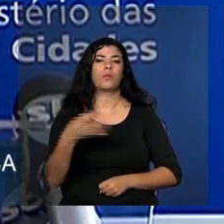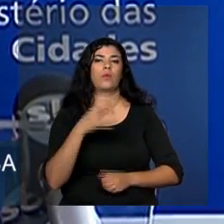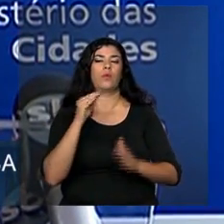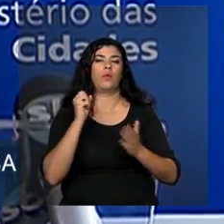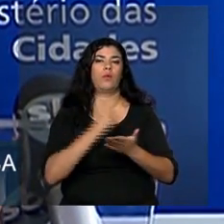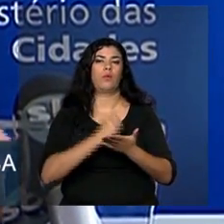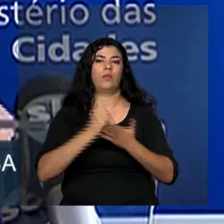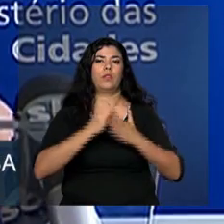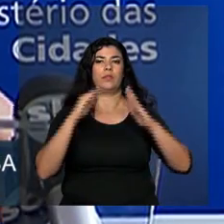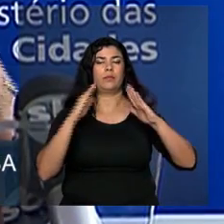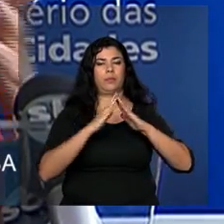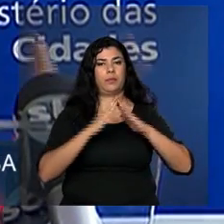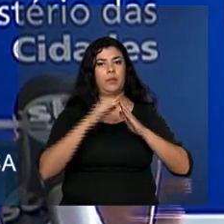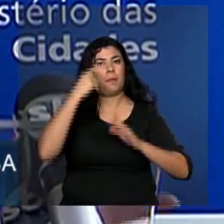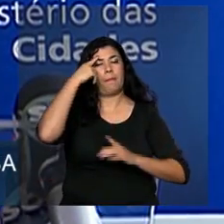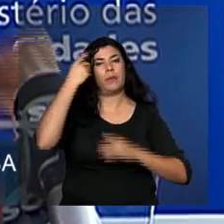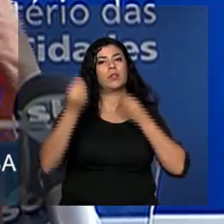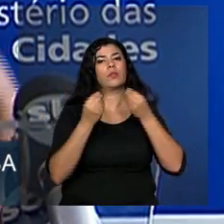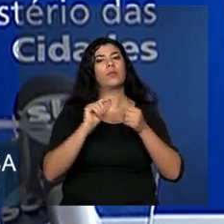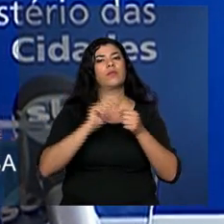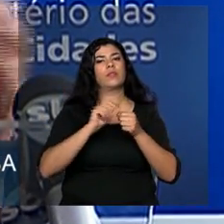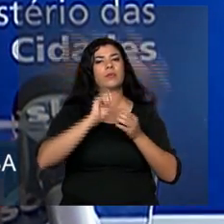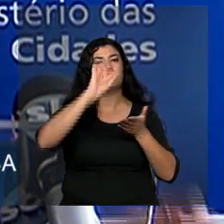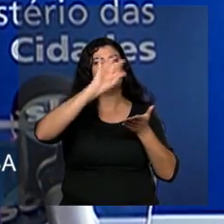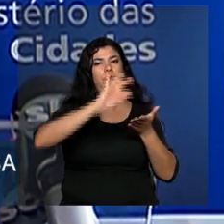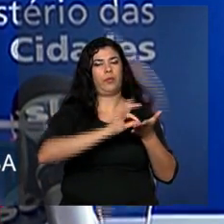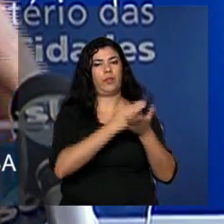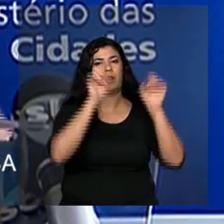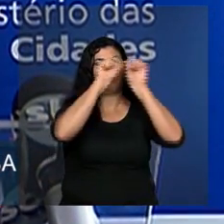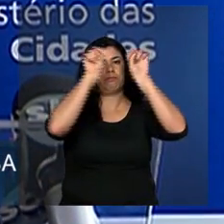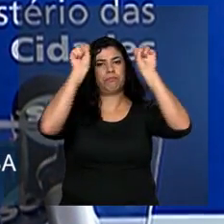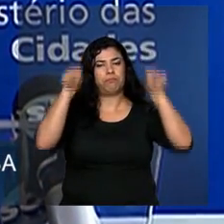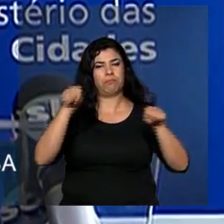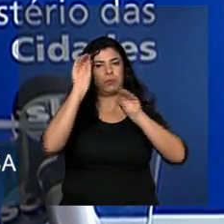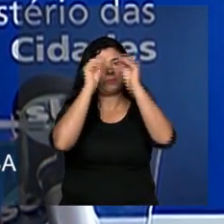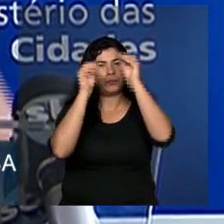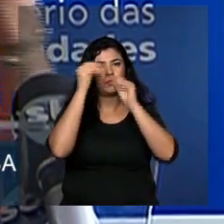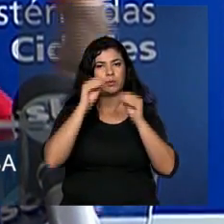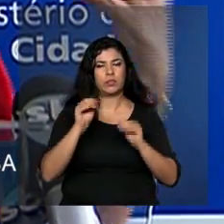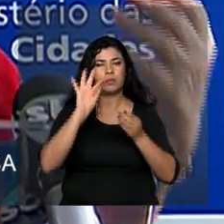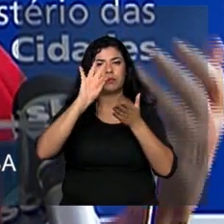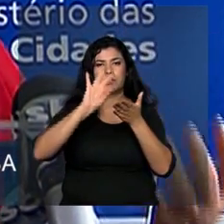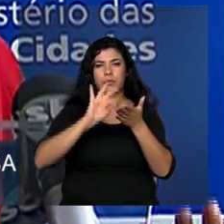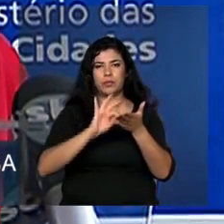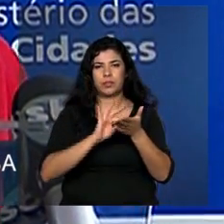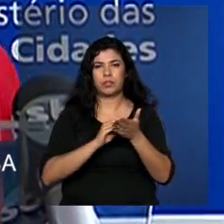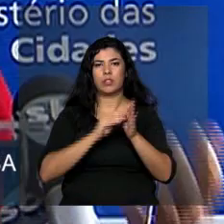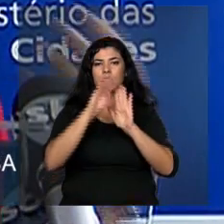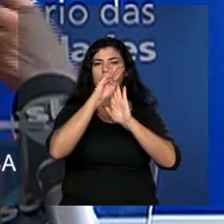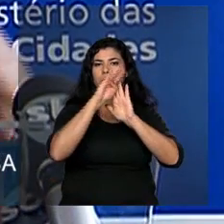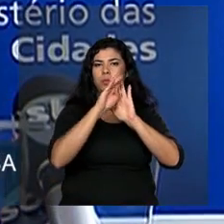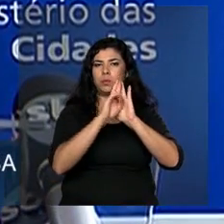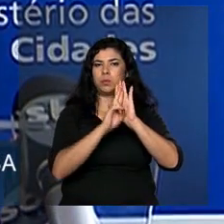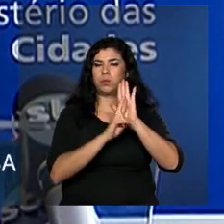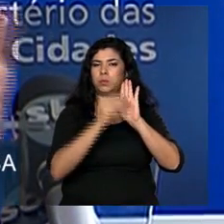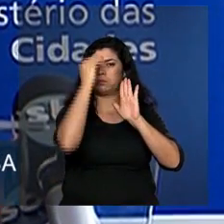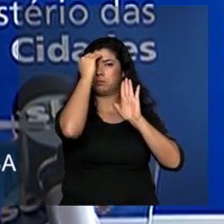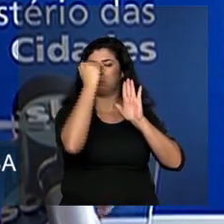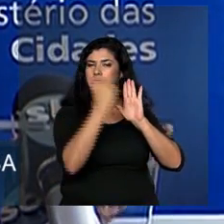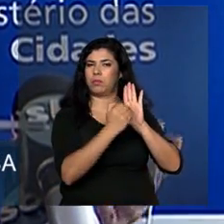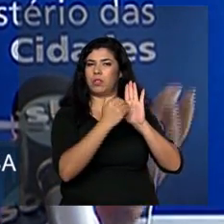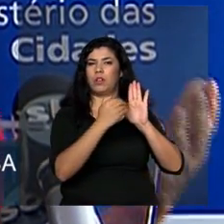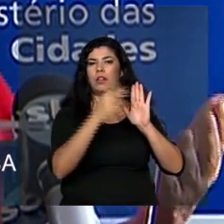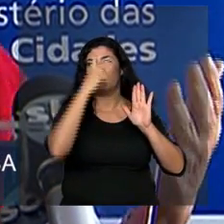estamos pensando? Fazemos o cadastro e depois sorteamos. As pessoas se cadastram, enquadradas, obviamente. Uma pessoa